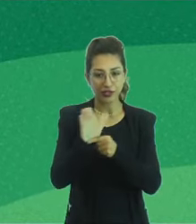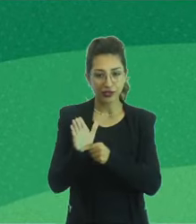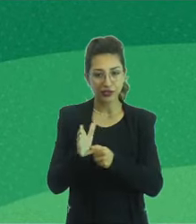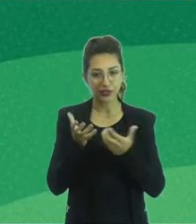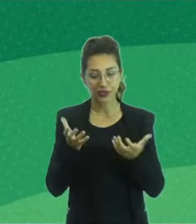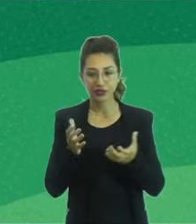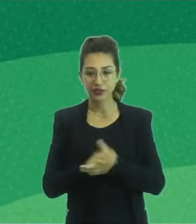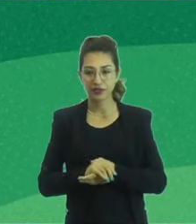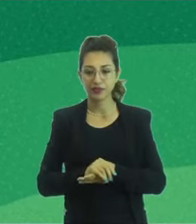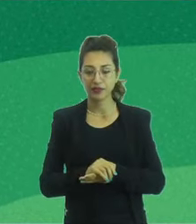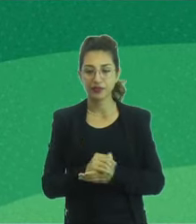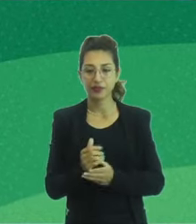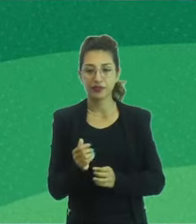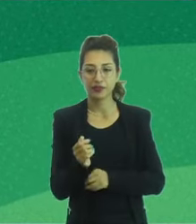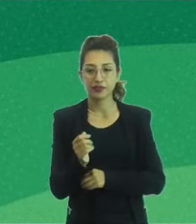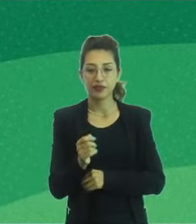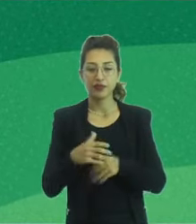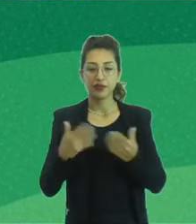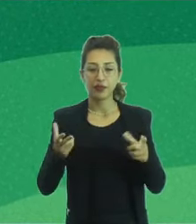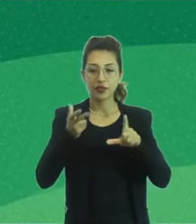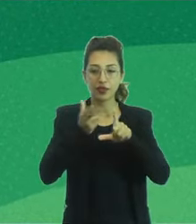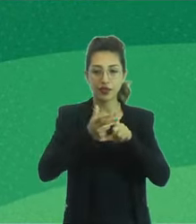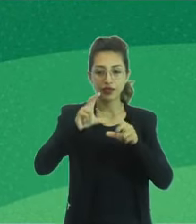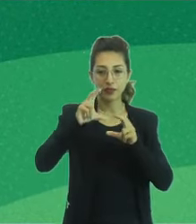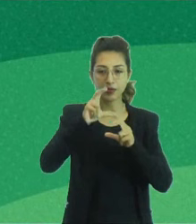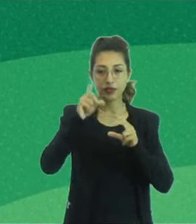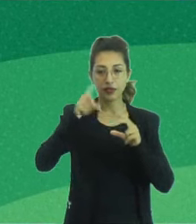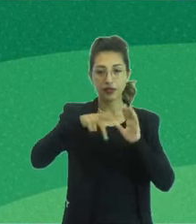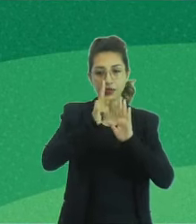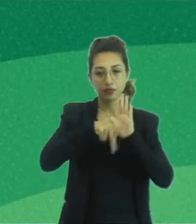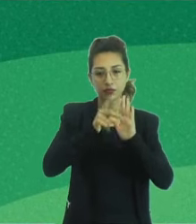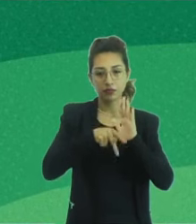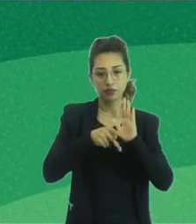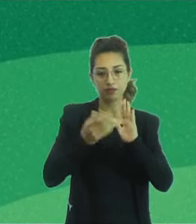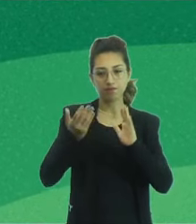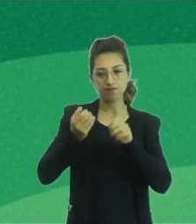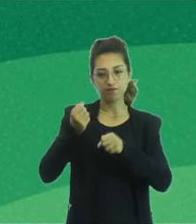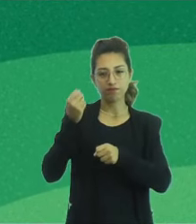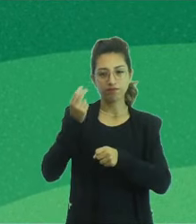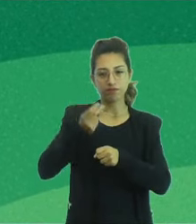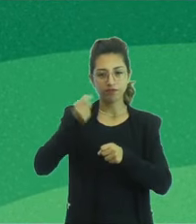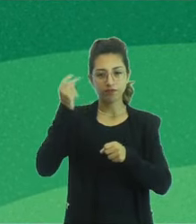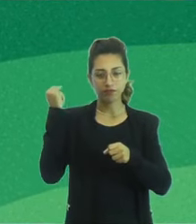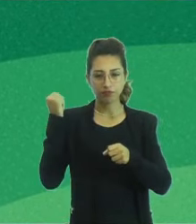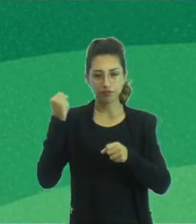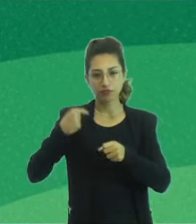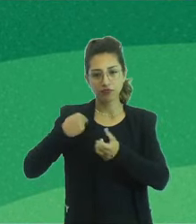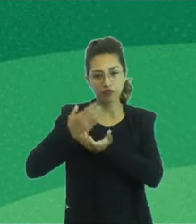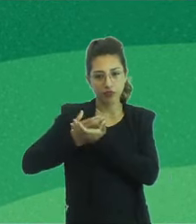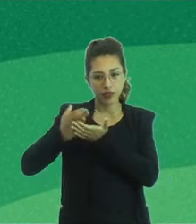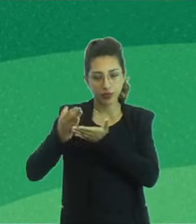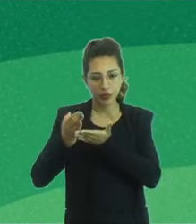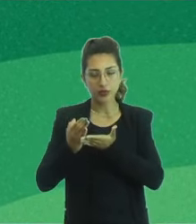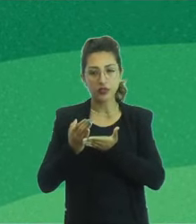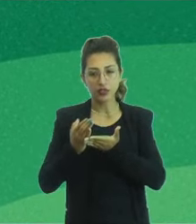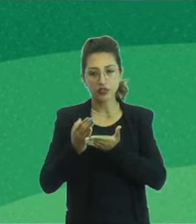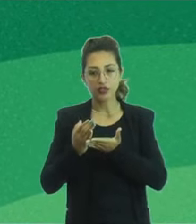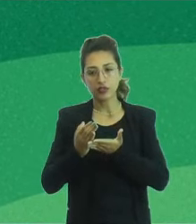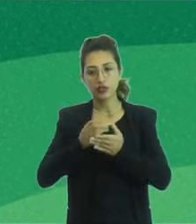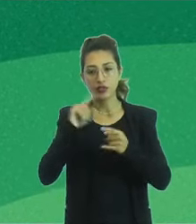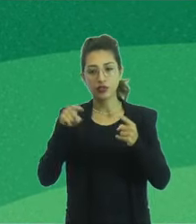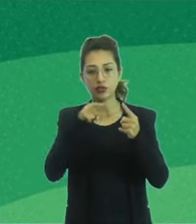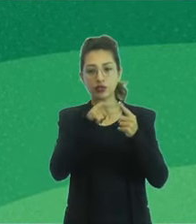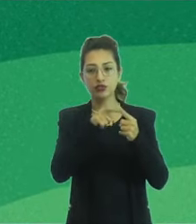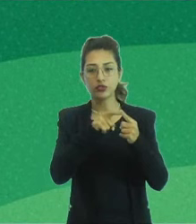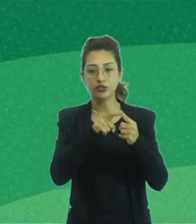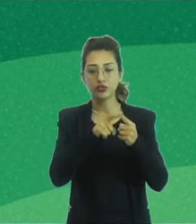e a Live de pai então é um projeto que eu comecei há bastante tempo atrás uma ideia de simplesmente eu não